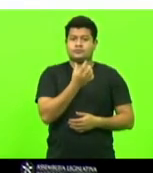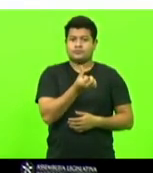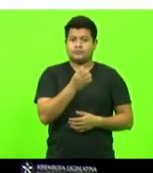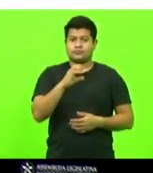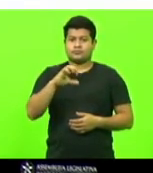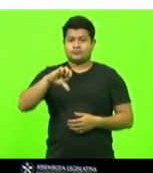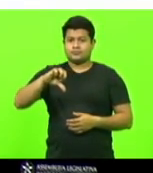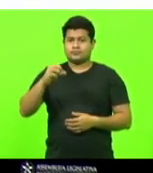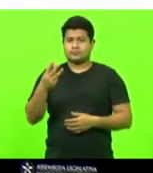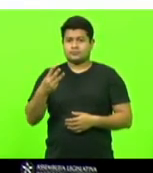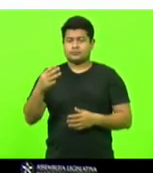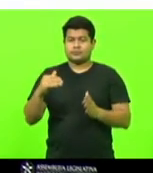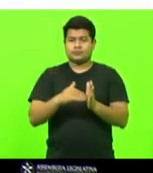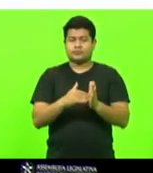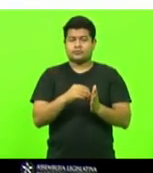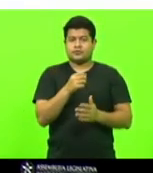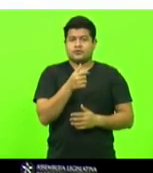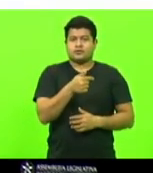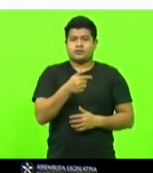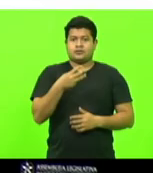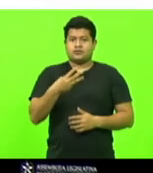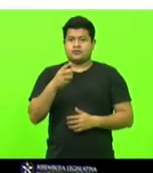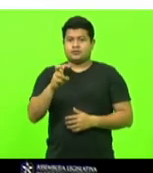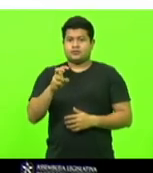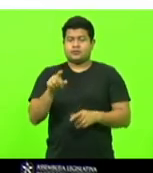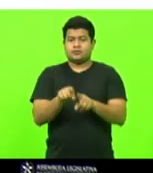693 a 735 e o requerimento